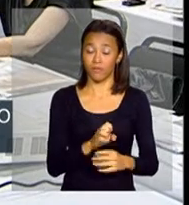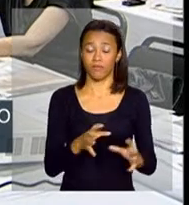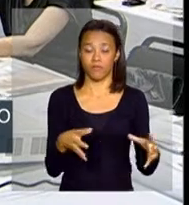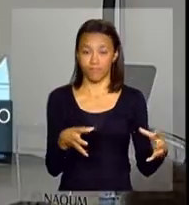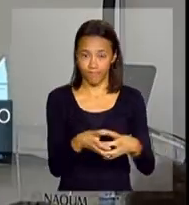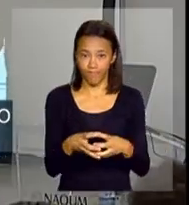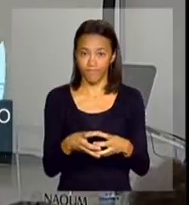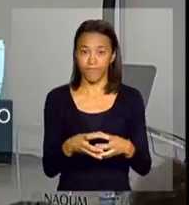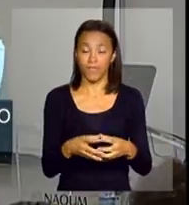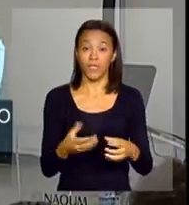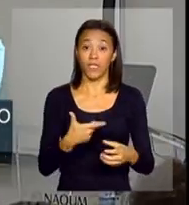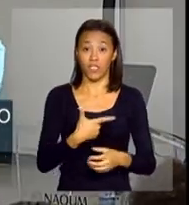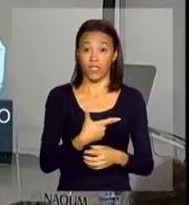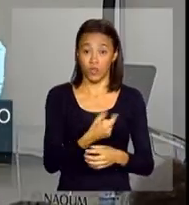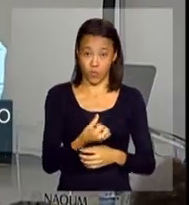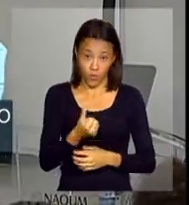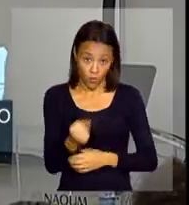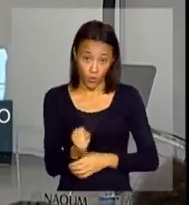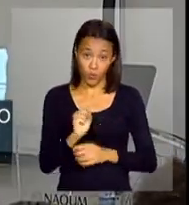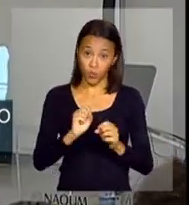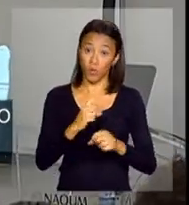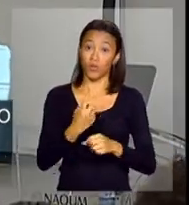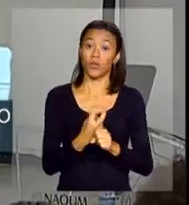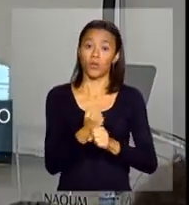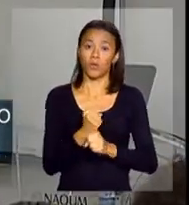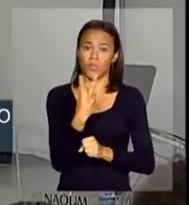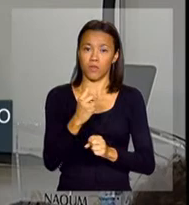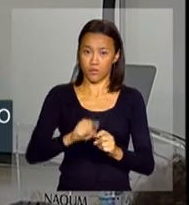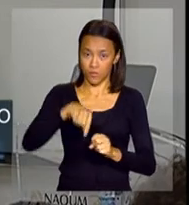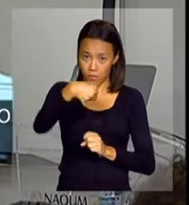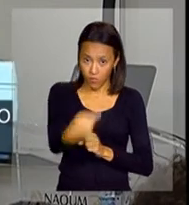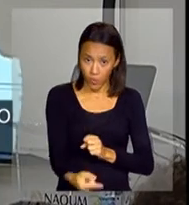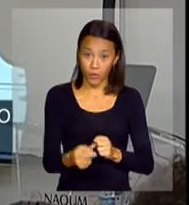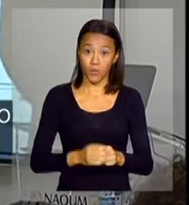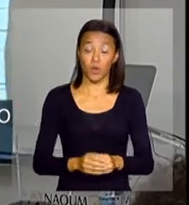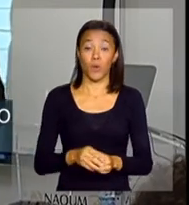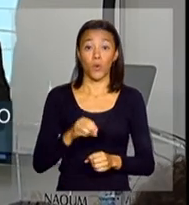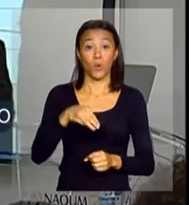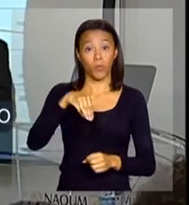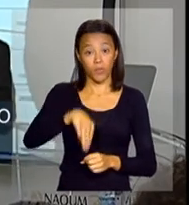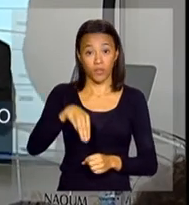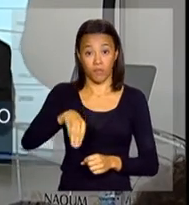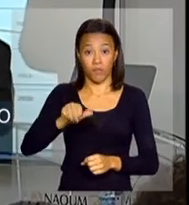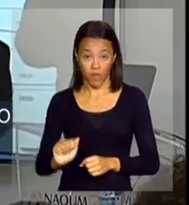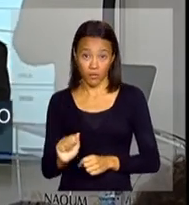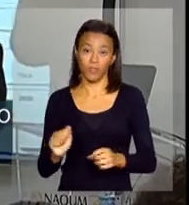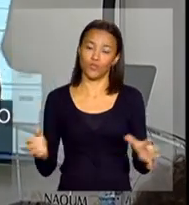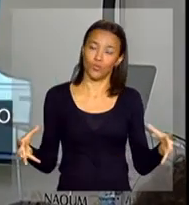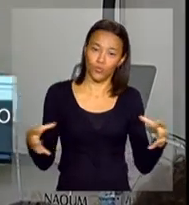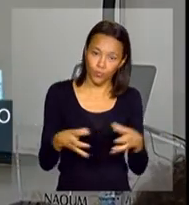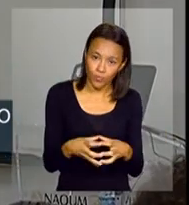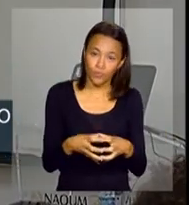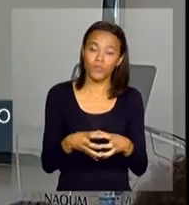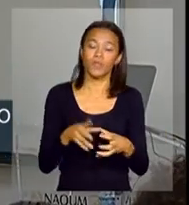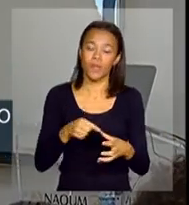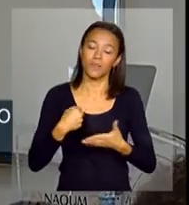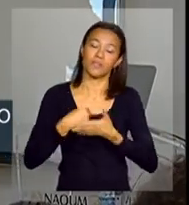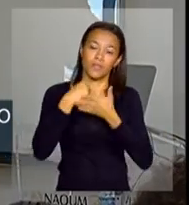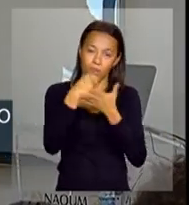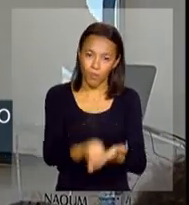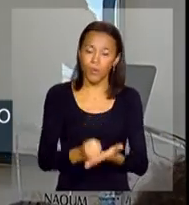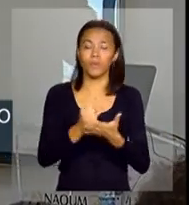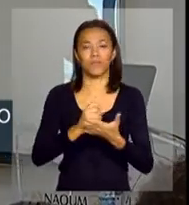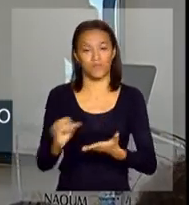floresta. Em 2008, 2 anos depois, o Ministério do Meio Ambiente se uniu à moratória da soja e essa contribuição tem sido